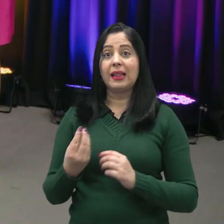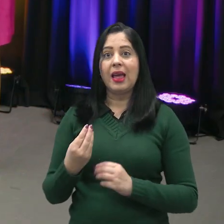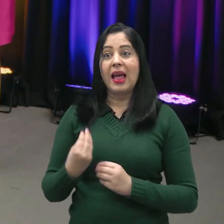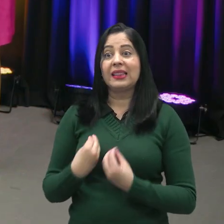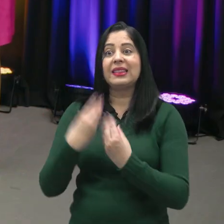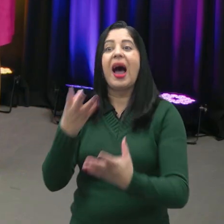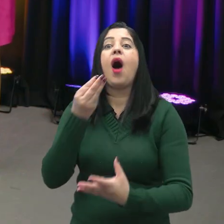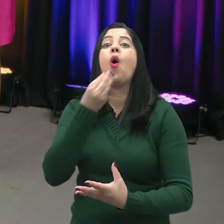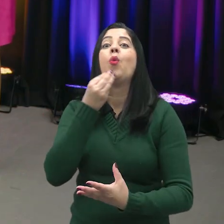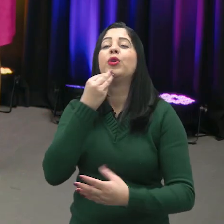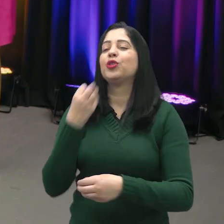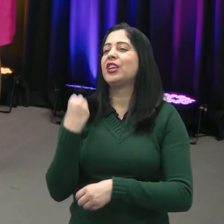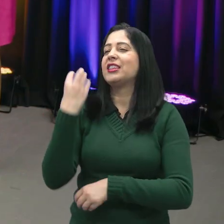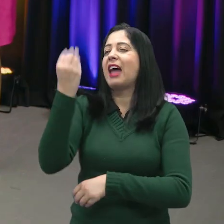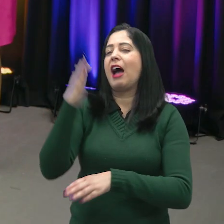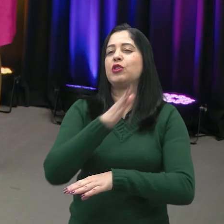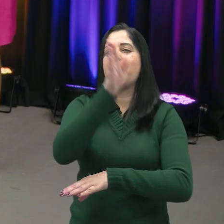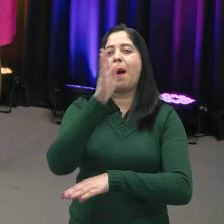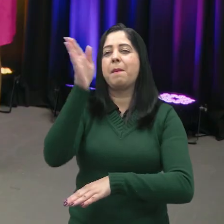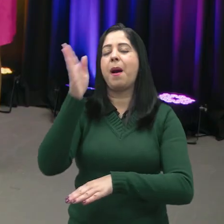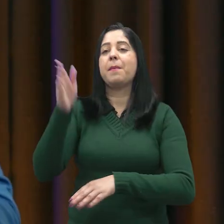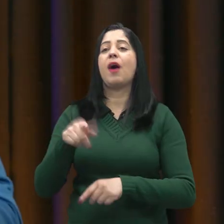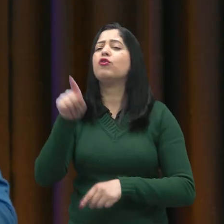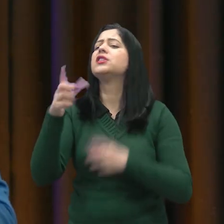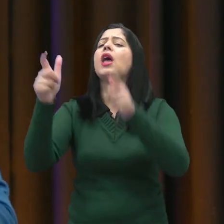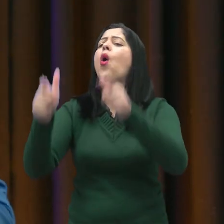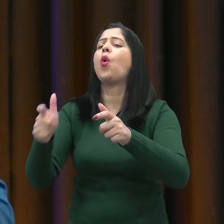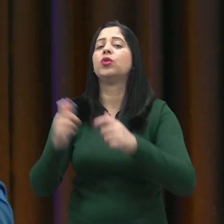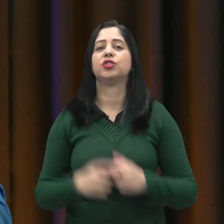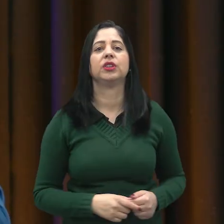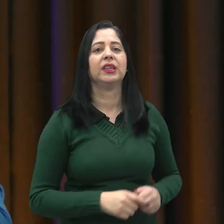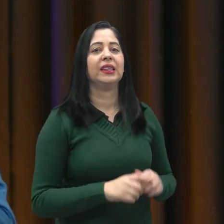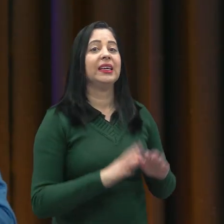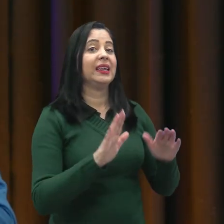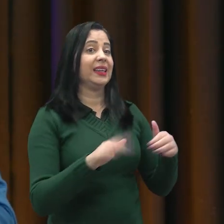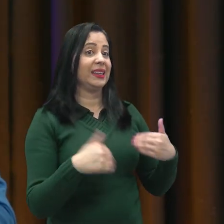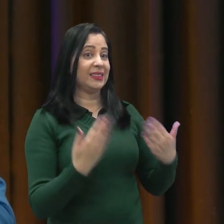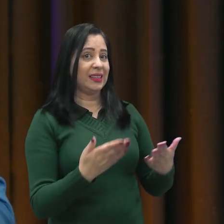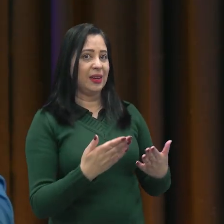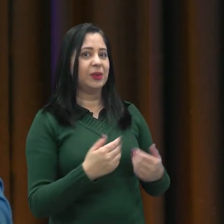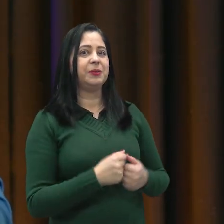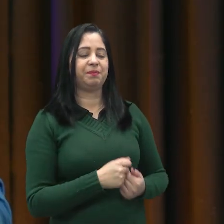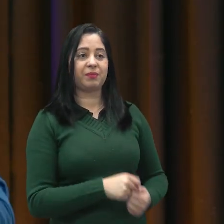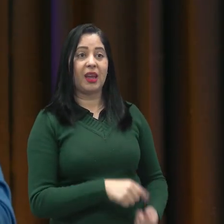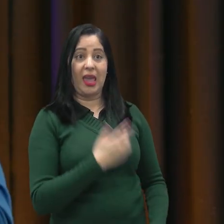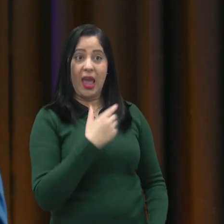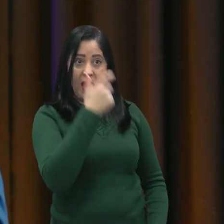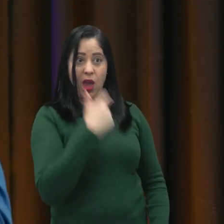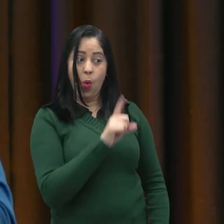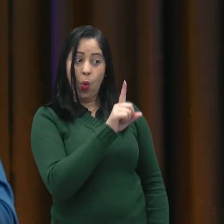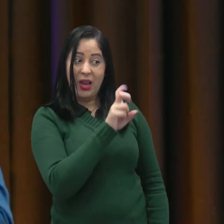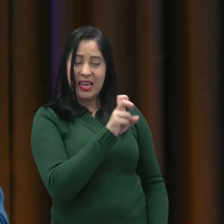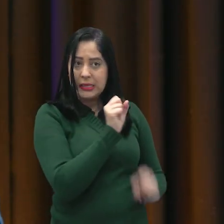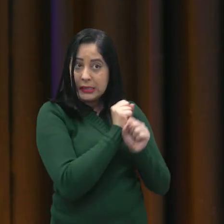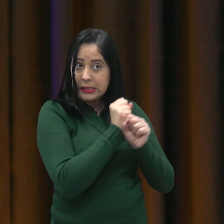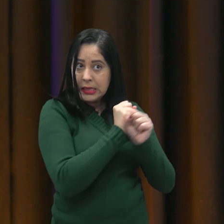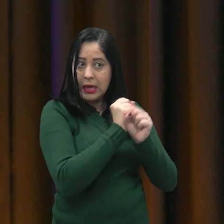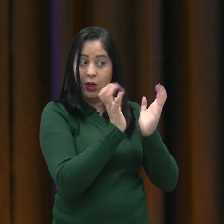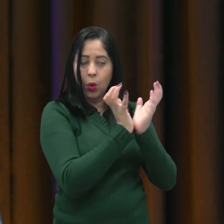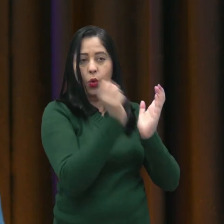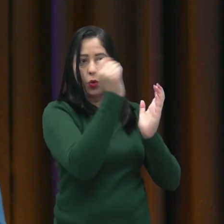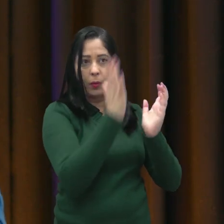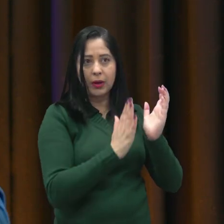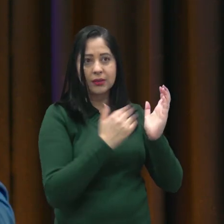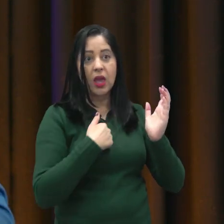né? Alguns países fui mais de uma vez, né? Estados Unidos, Rússia, Cuba, sempre em treinamento e competições, né?